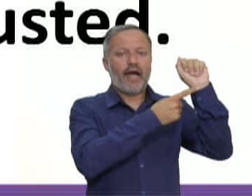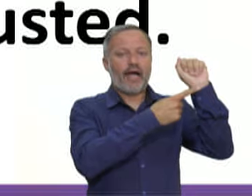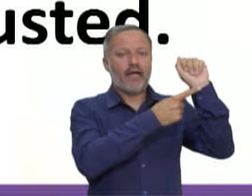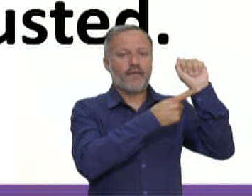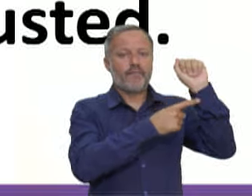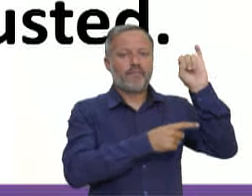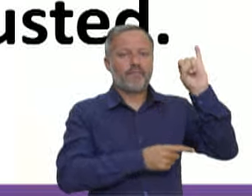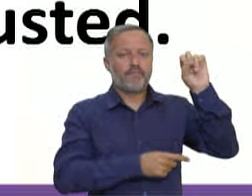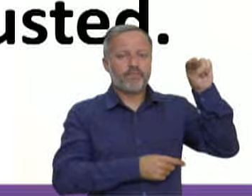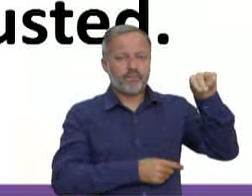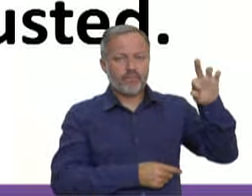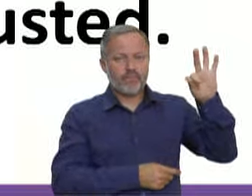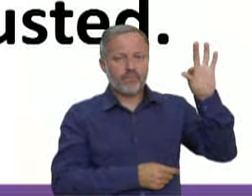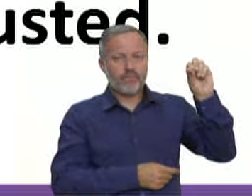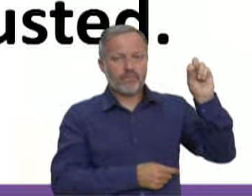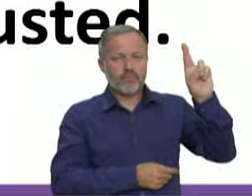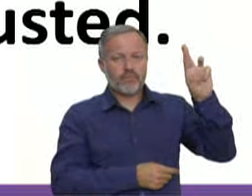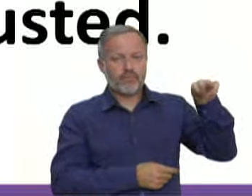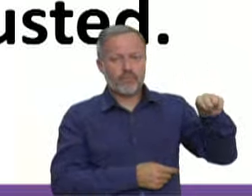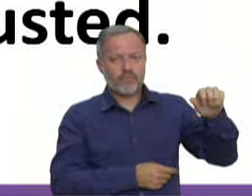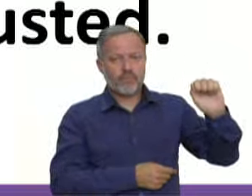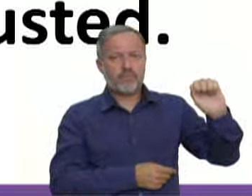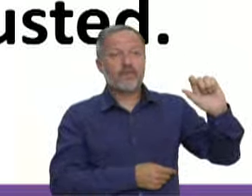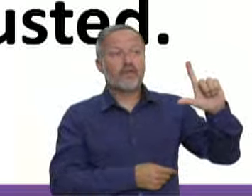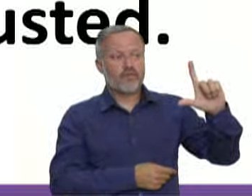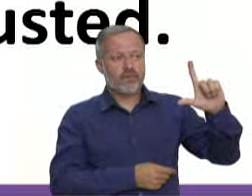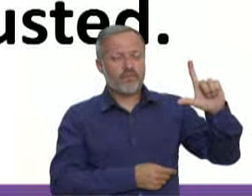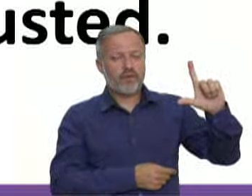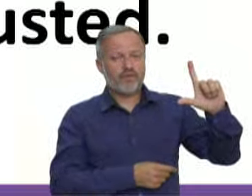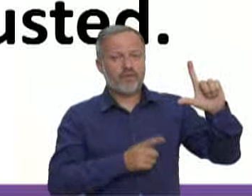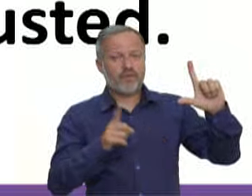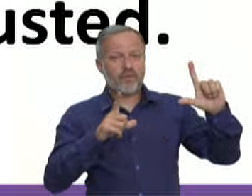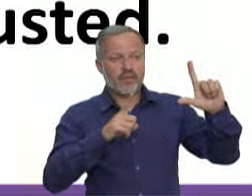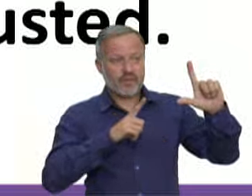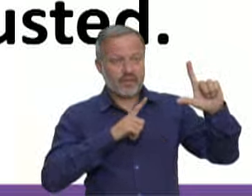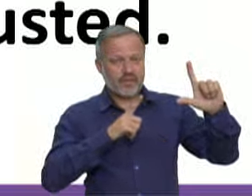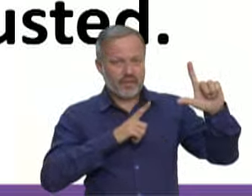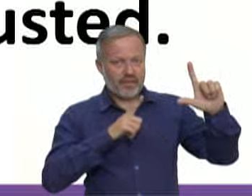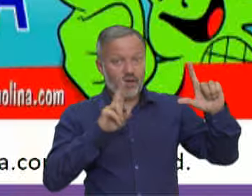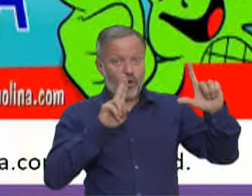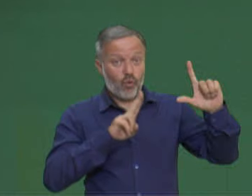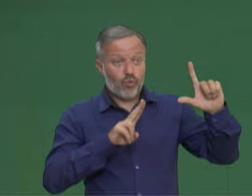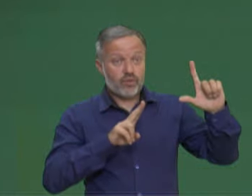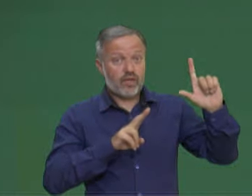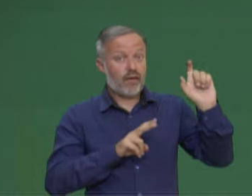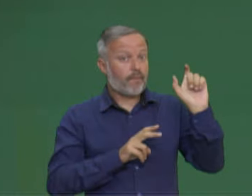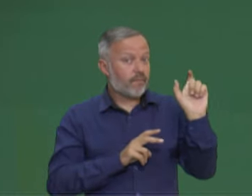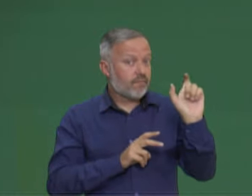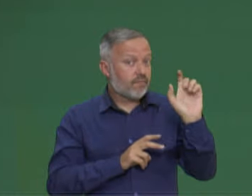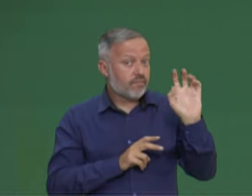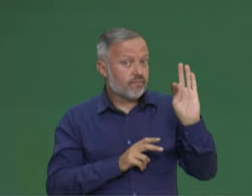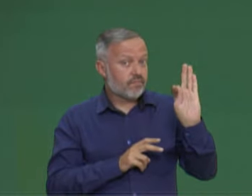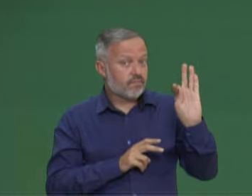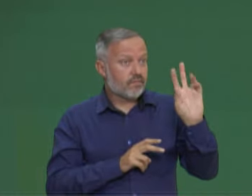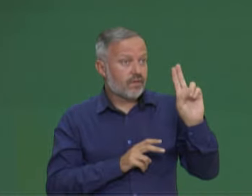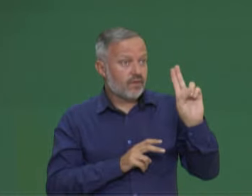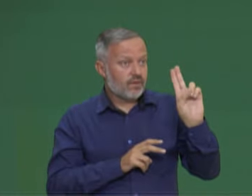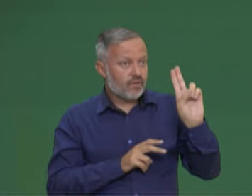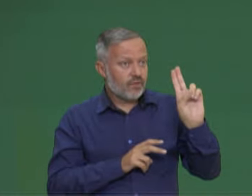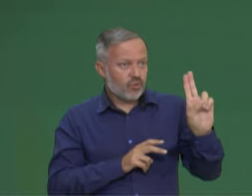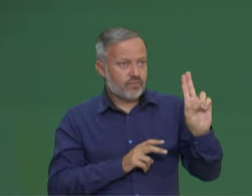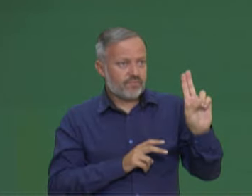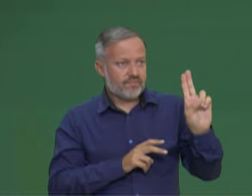informal, pues hay el empleo del pronombre posesivo tus. Vamos voltar lá? Olha lá. Tómate el